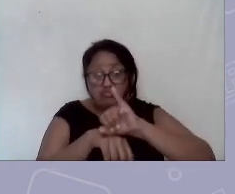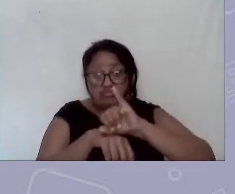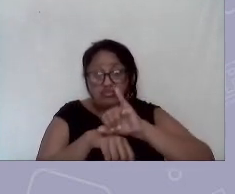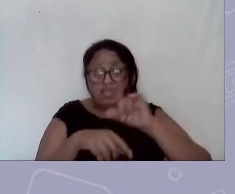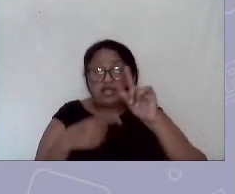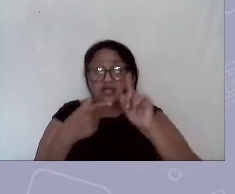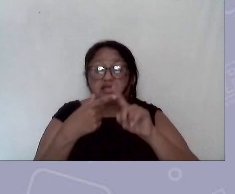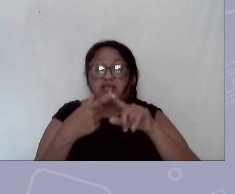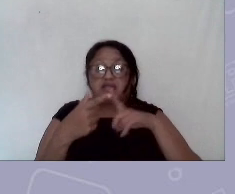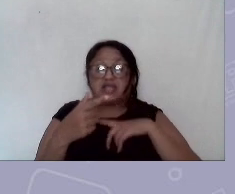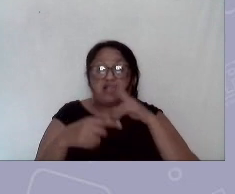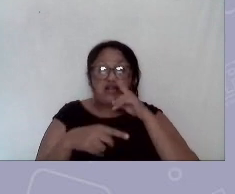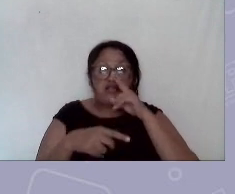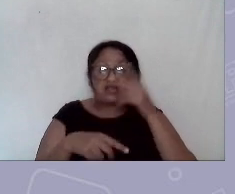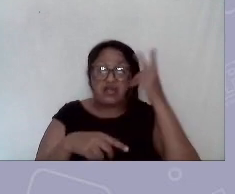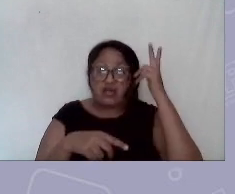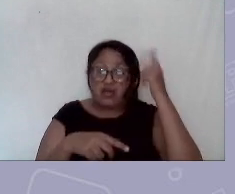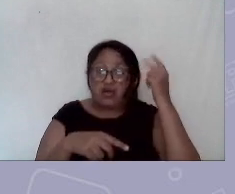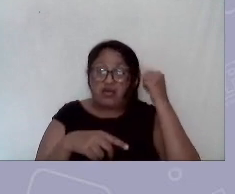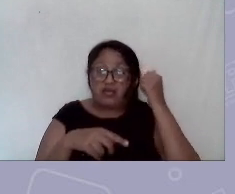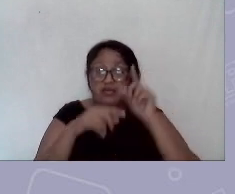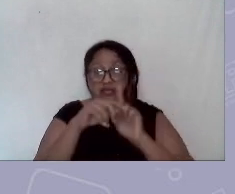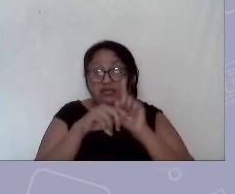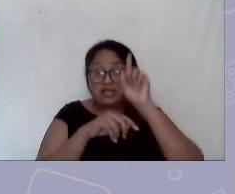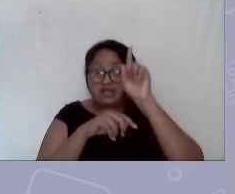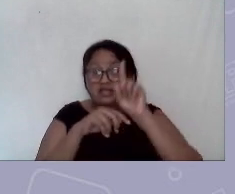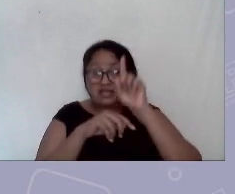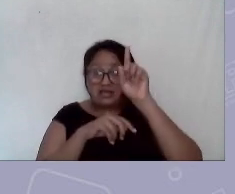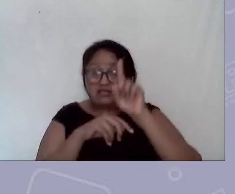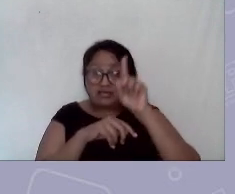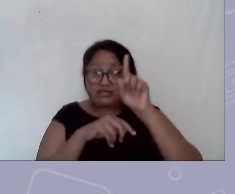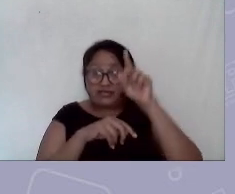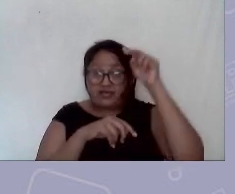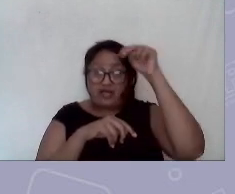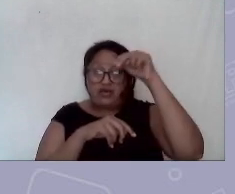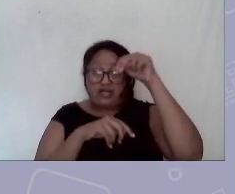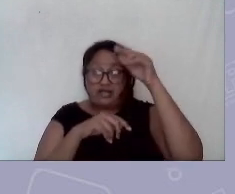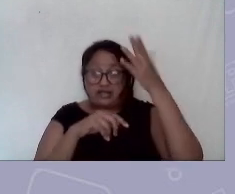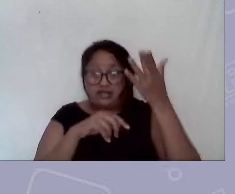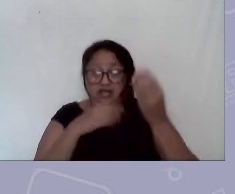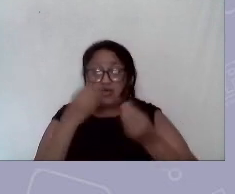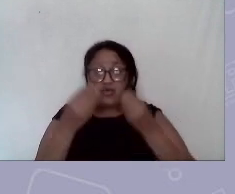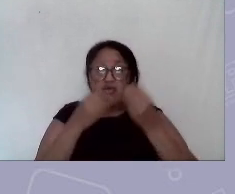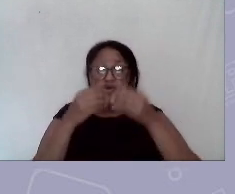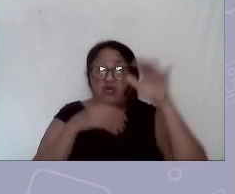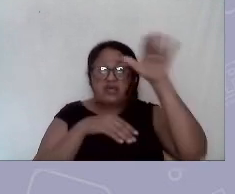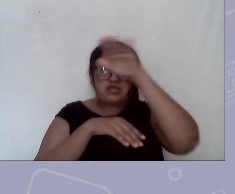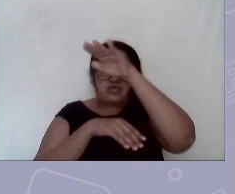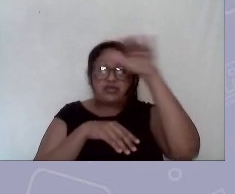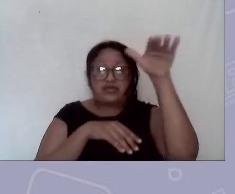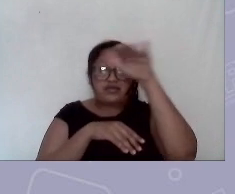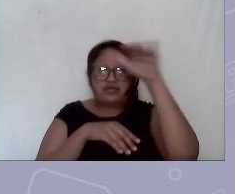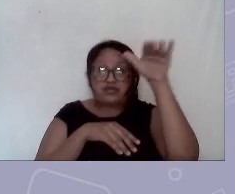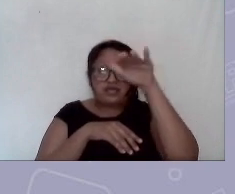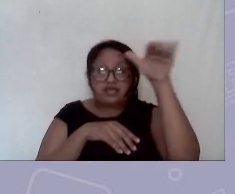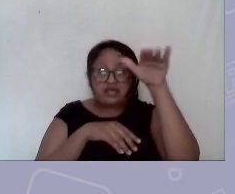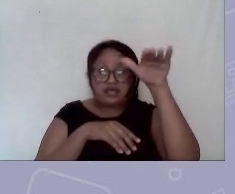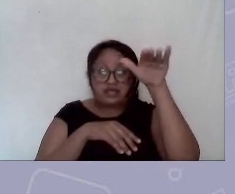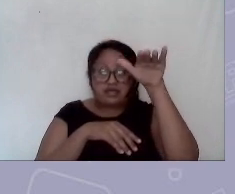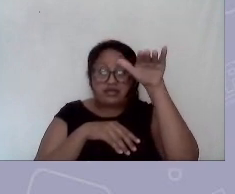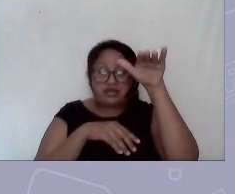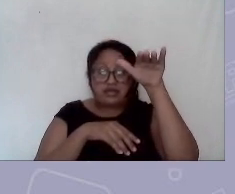uma força normal que aponta perpendicular à superfície de apoio como essa superfície é horizontal a força é perpendicular